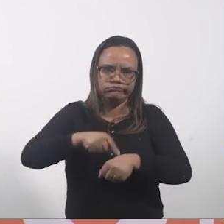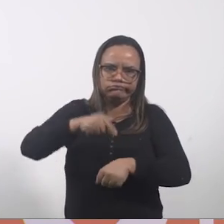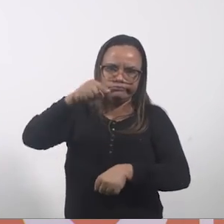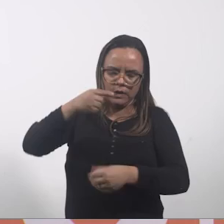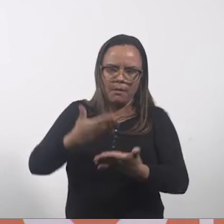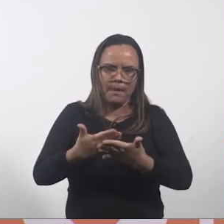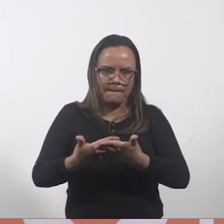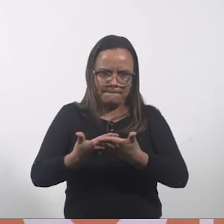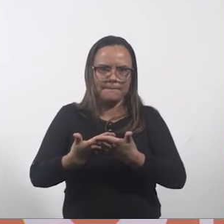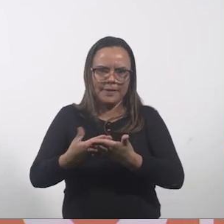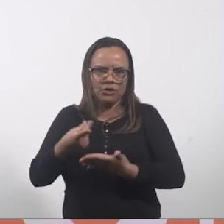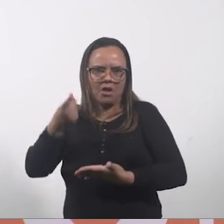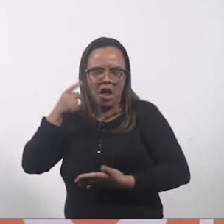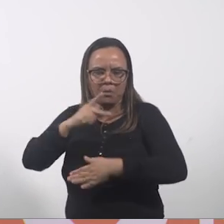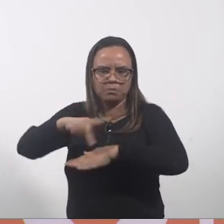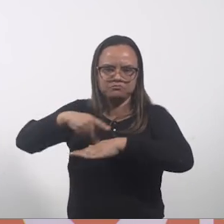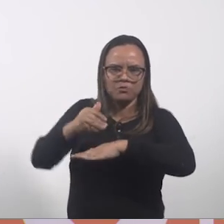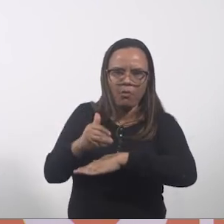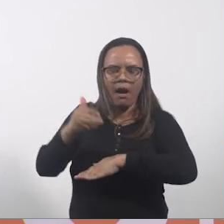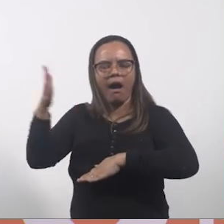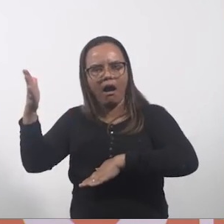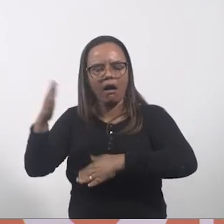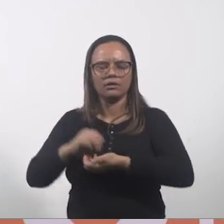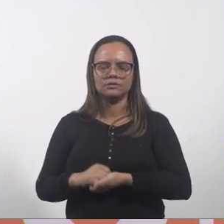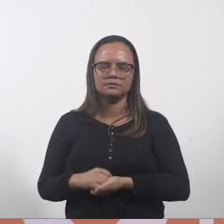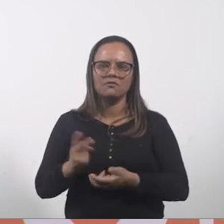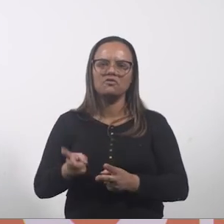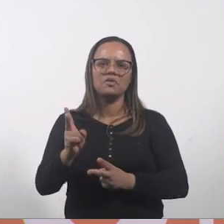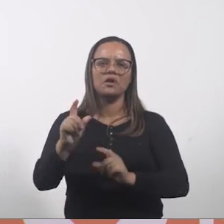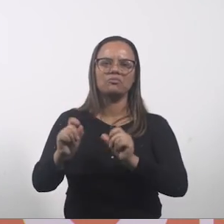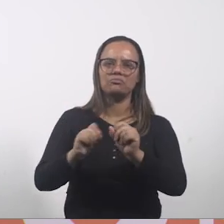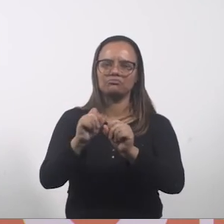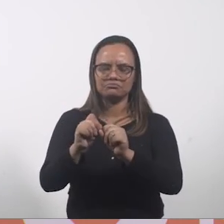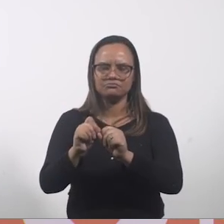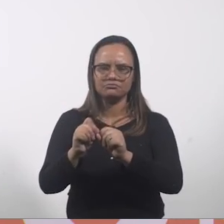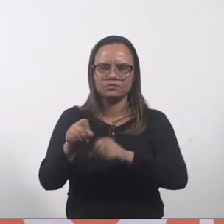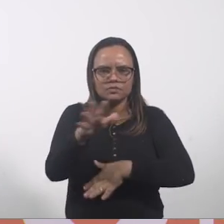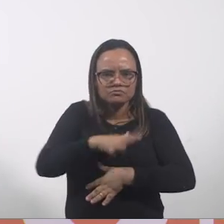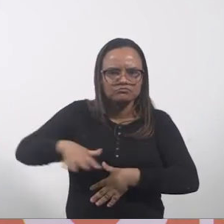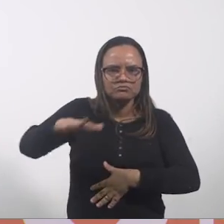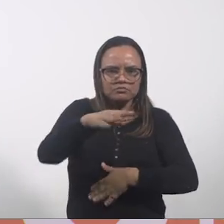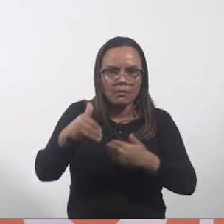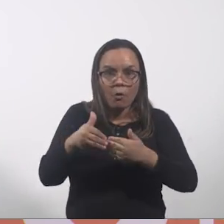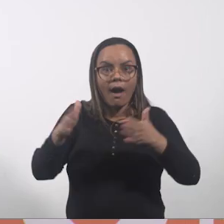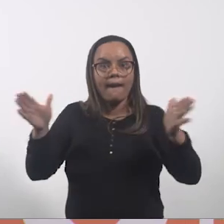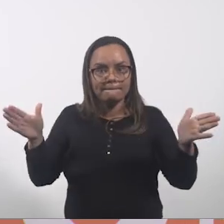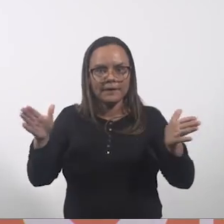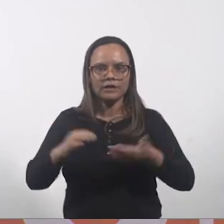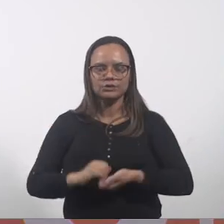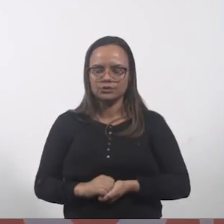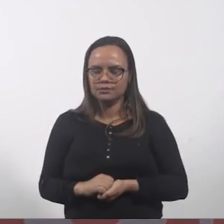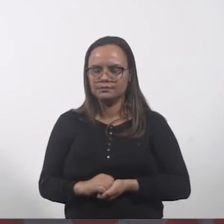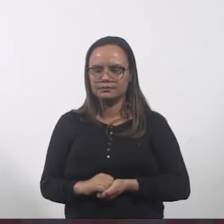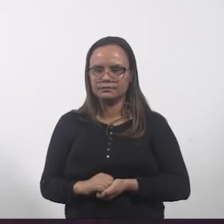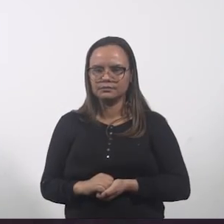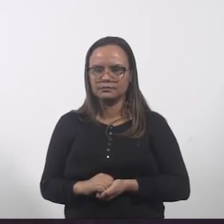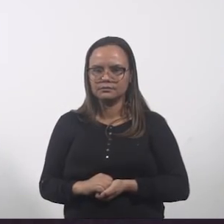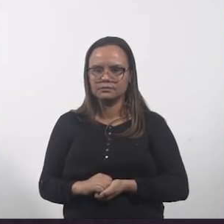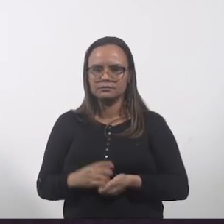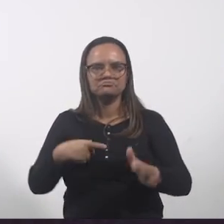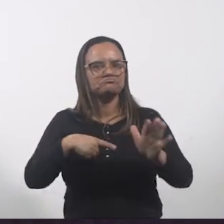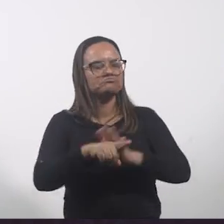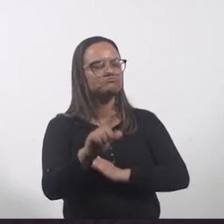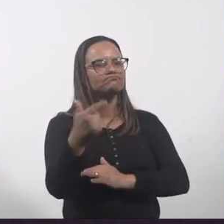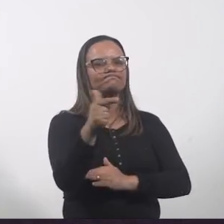foi feito, mesmo em outros países, sempre foi dos ambientes abertos. Nós não temos mais